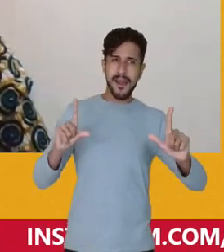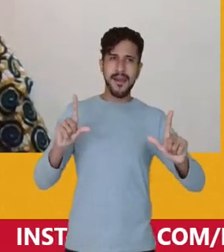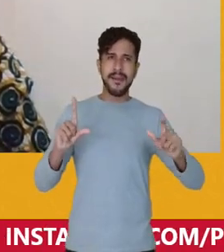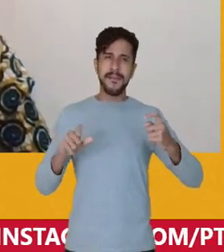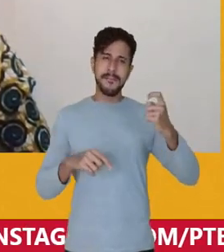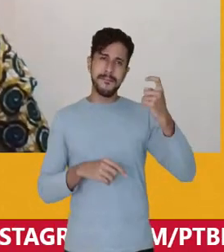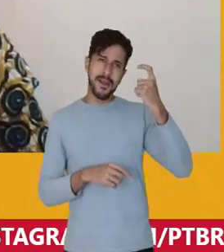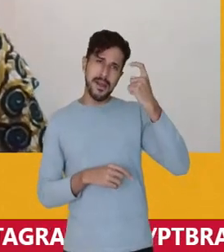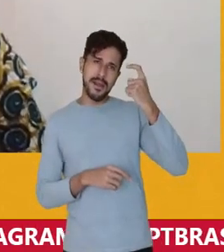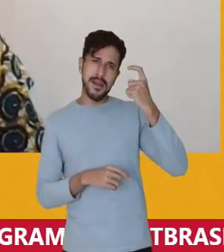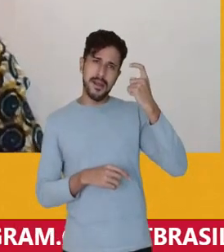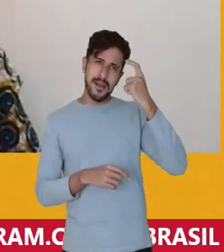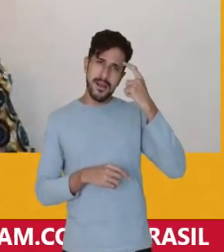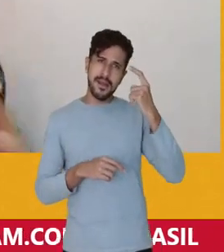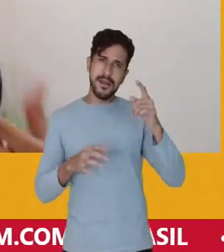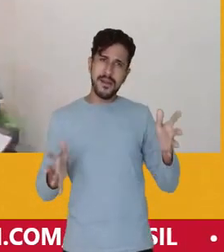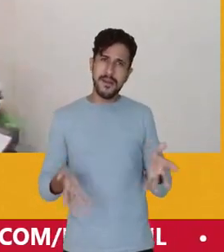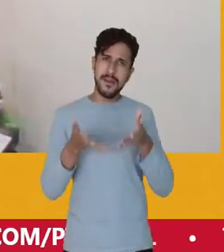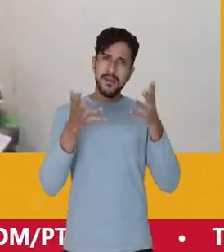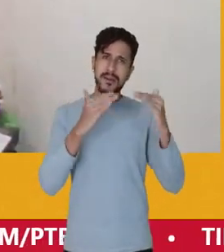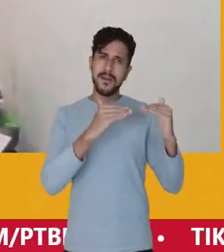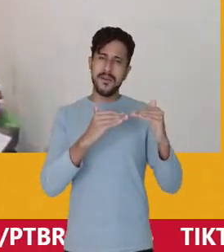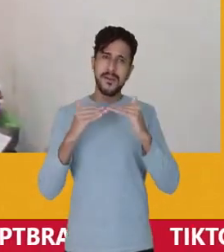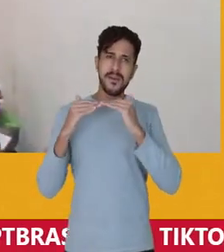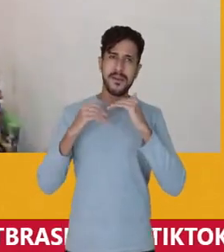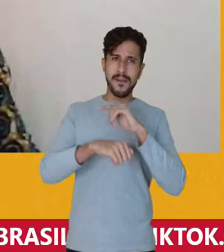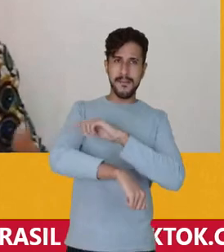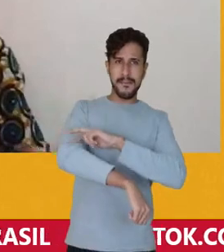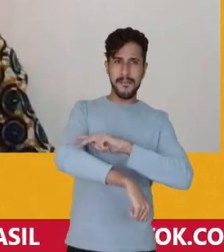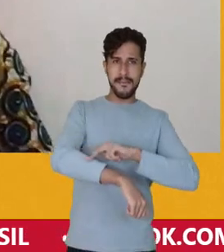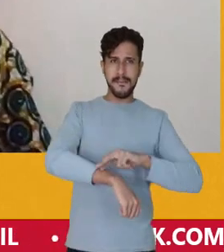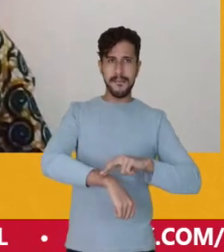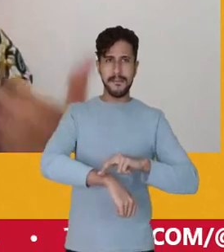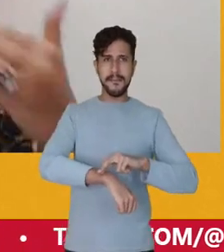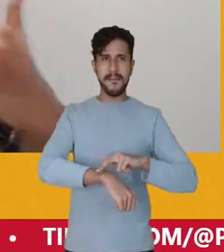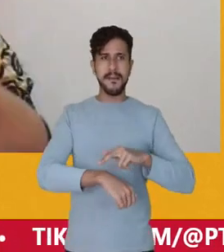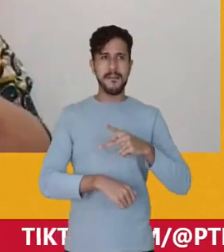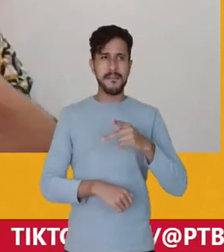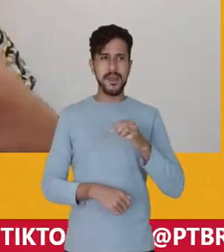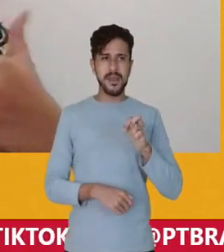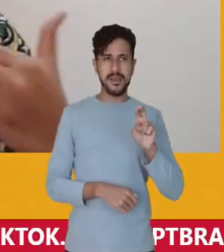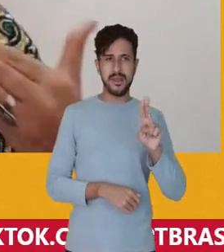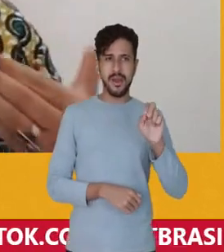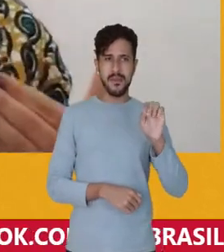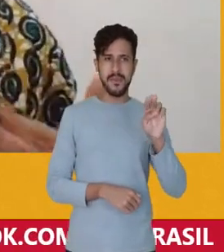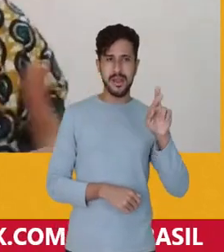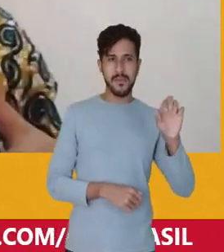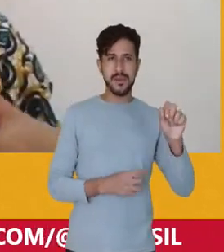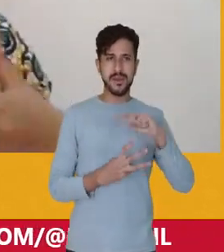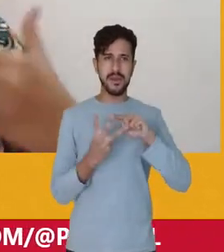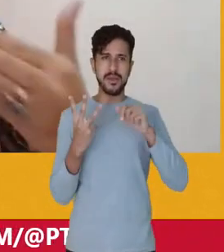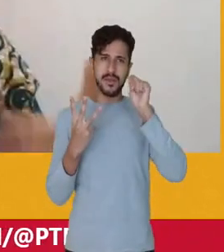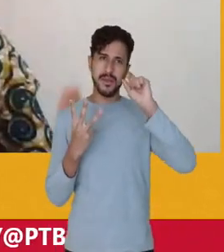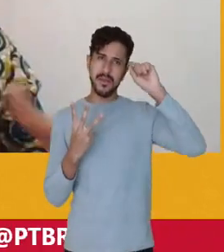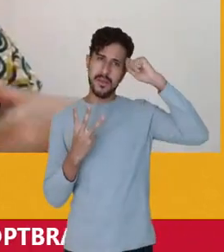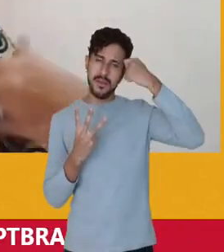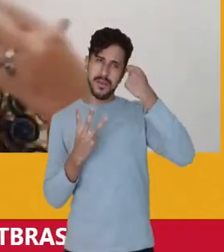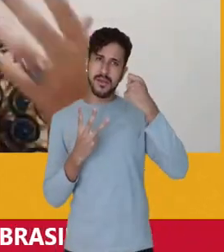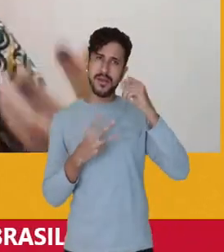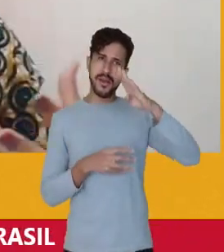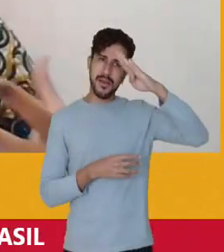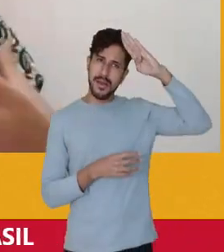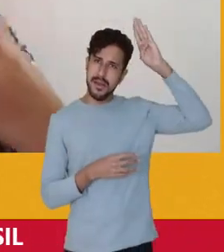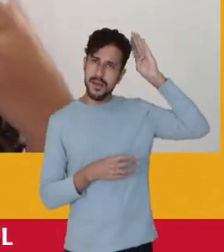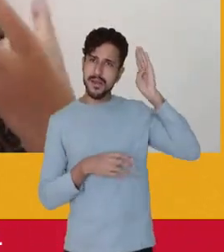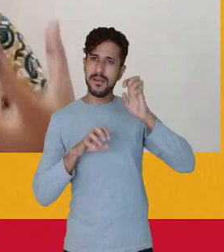aqui pelo Núcleo de Promoção da Igualdade Racial, a Perseu Abramo, falando 3 mulheres negras,